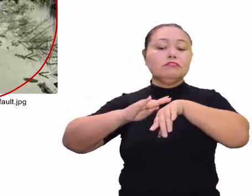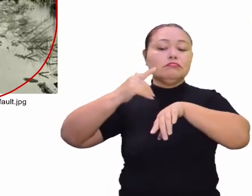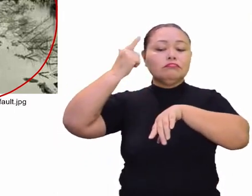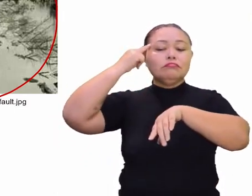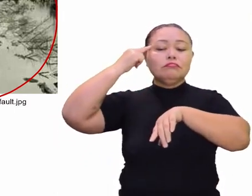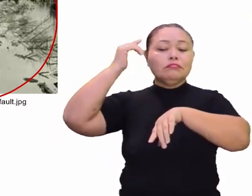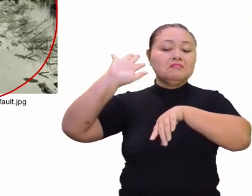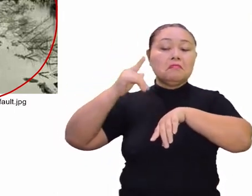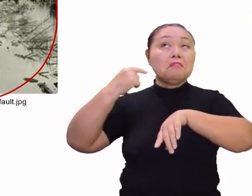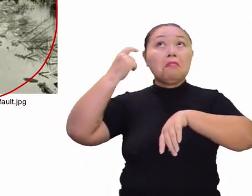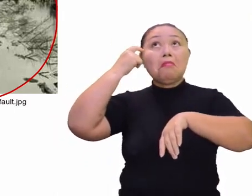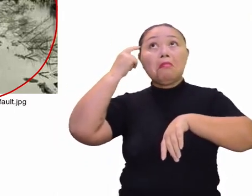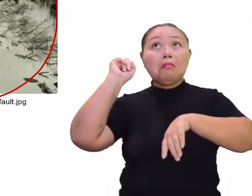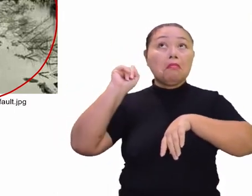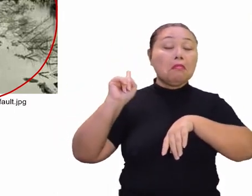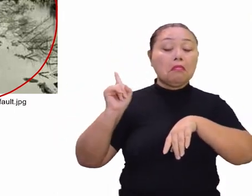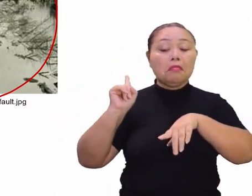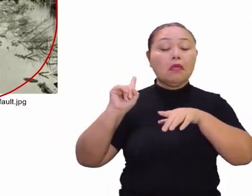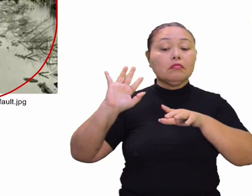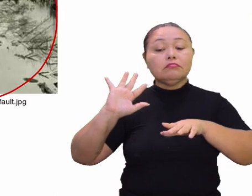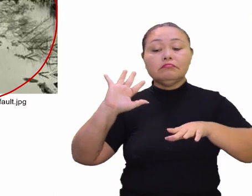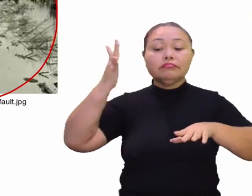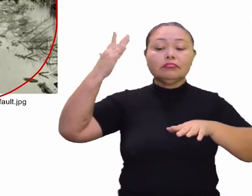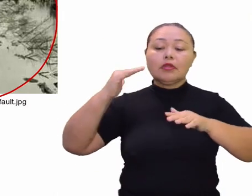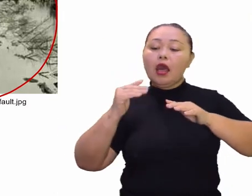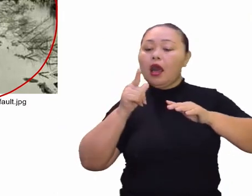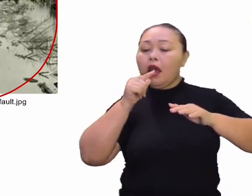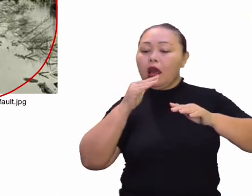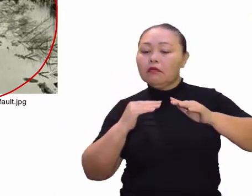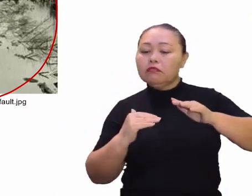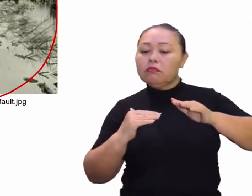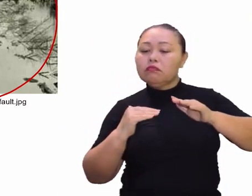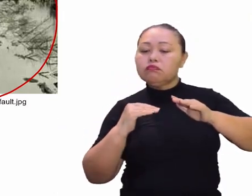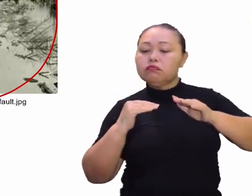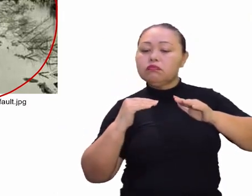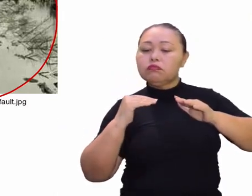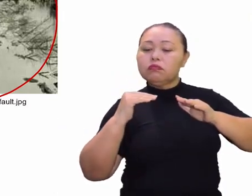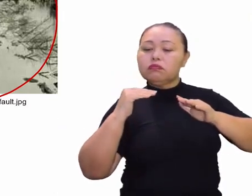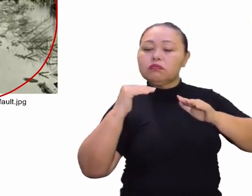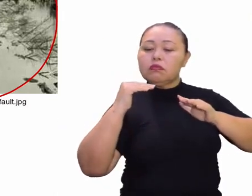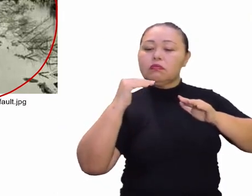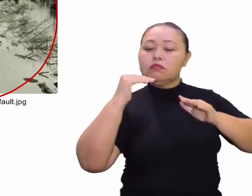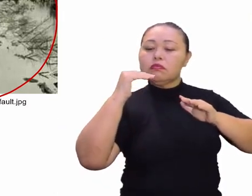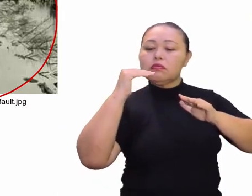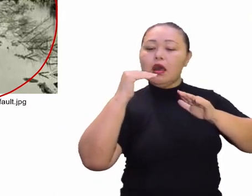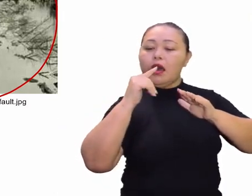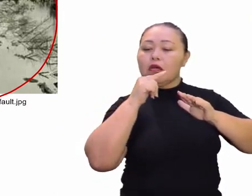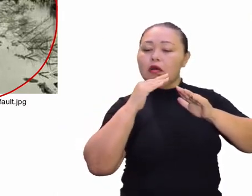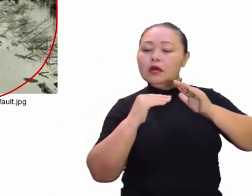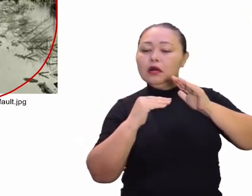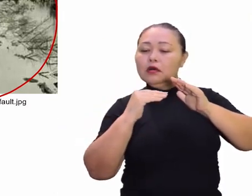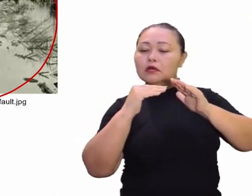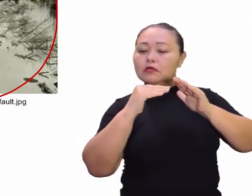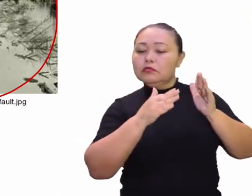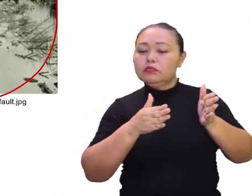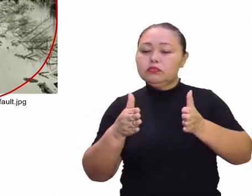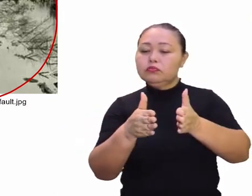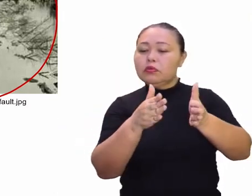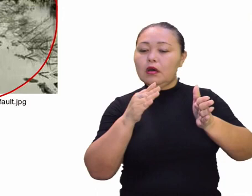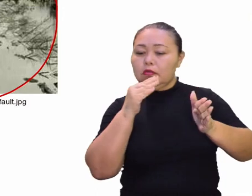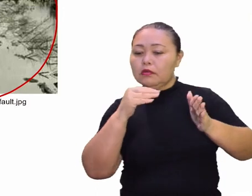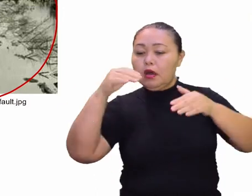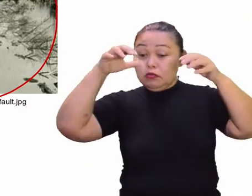acho que deles na época não passou que de repente pudesse aumentar tanto a questão do volume, né, do rio durante o período